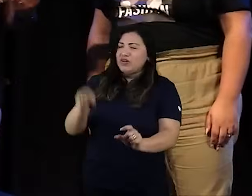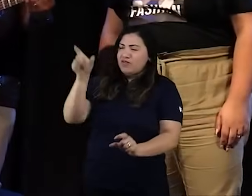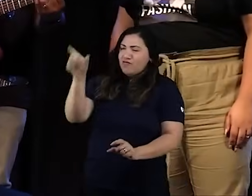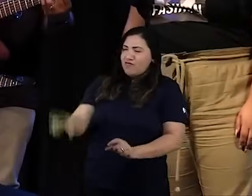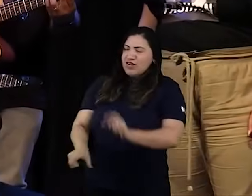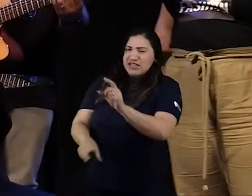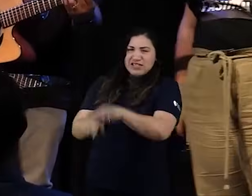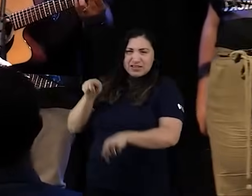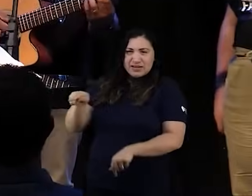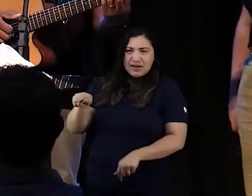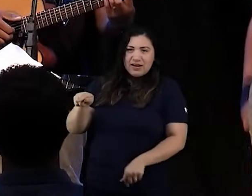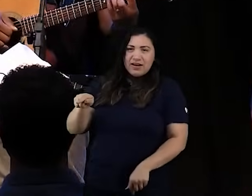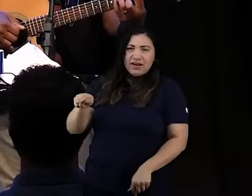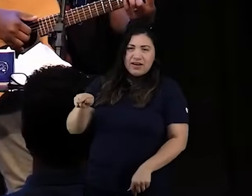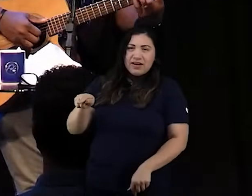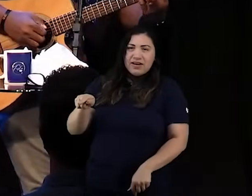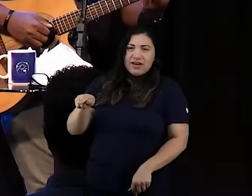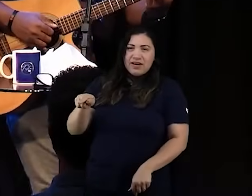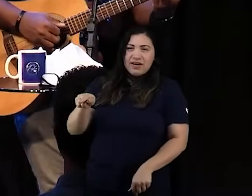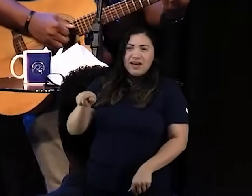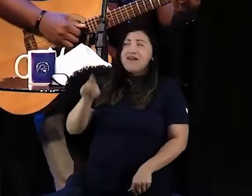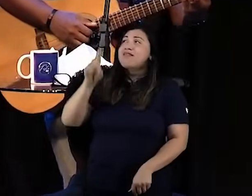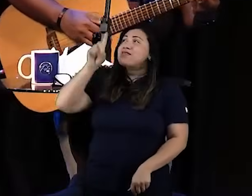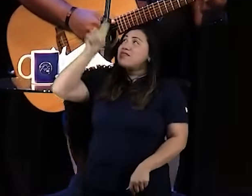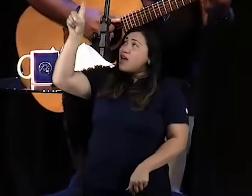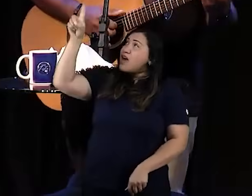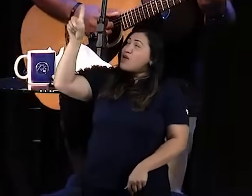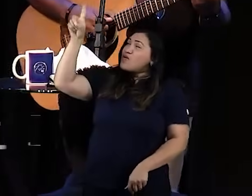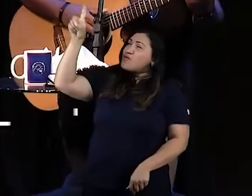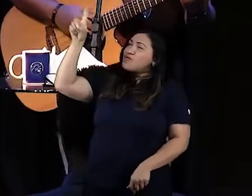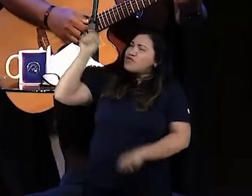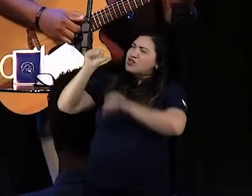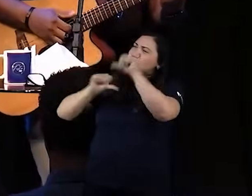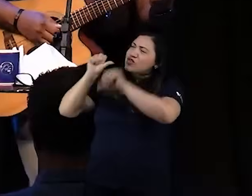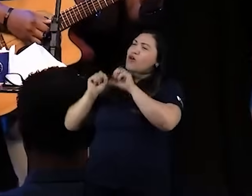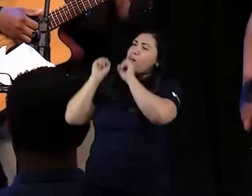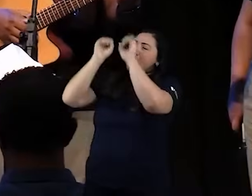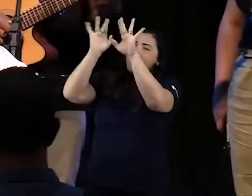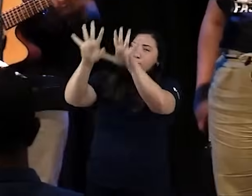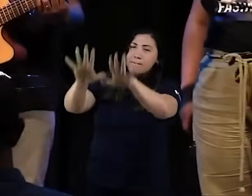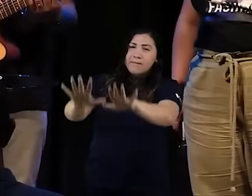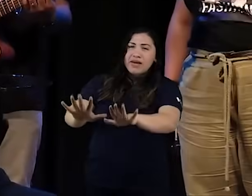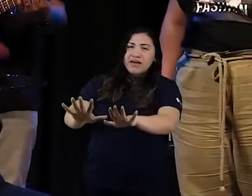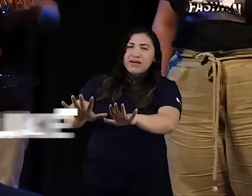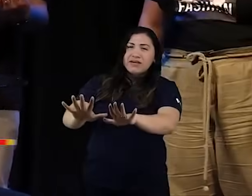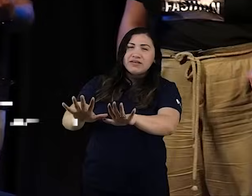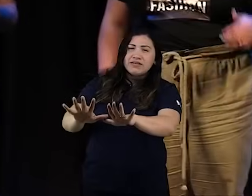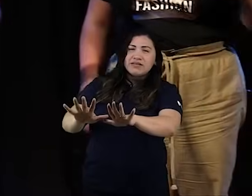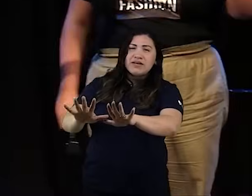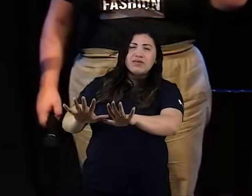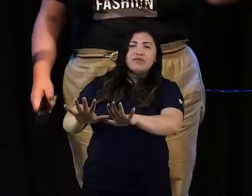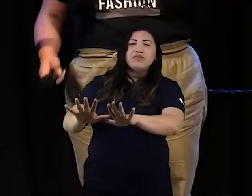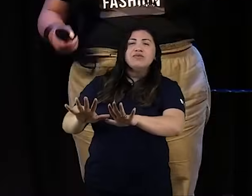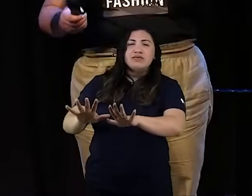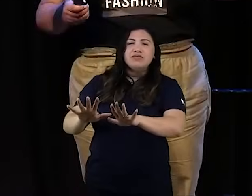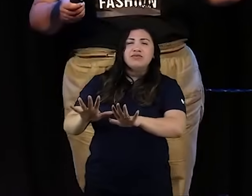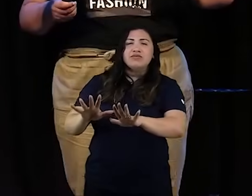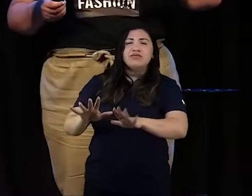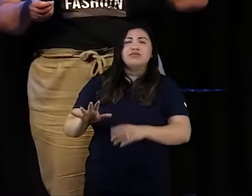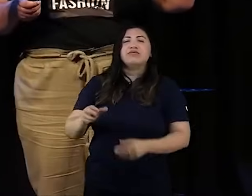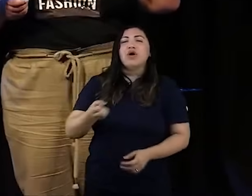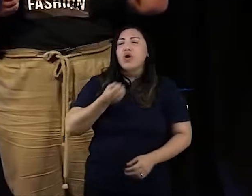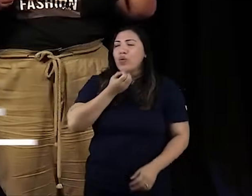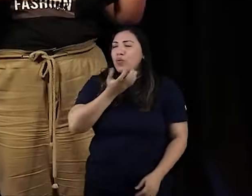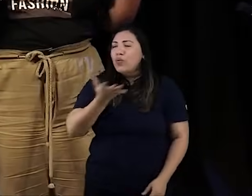isso aqui você conta com a bênção de Deus você encontra com favor de Deus você encontra com sopro